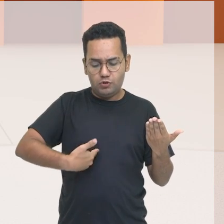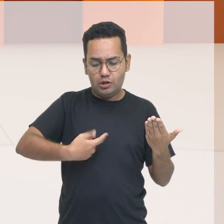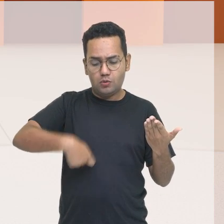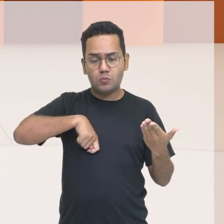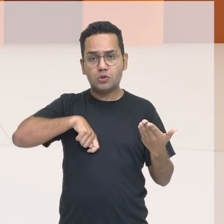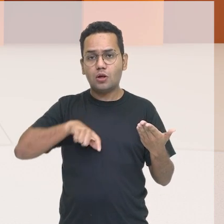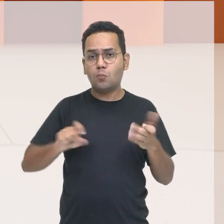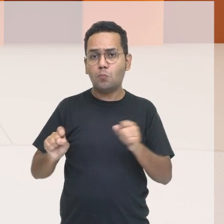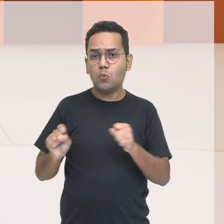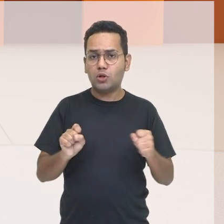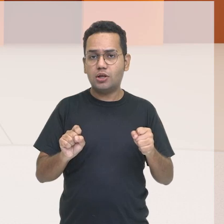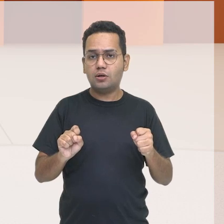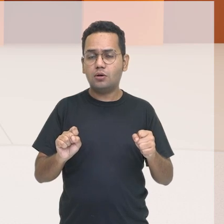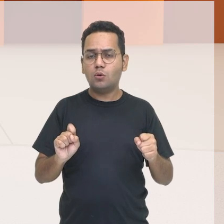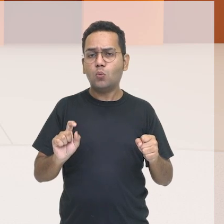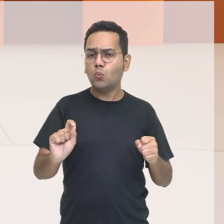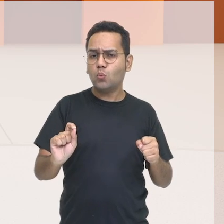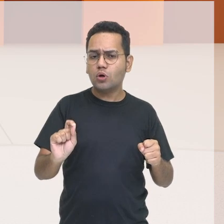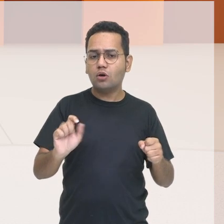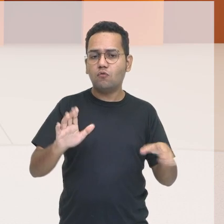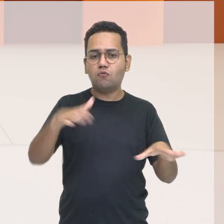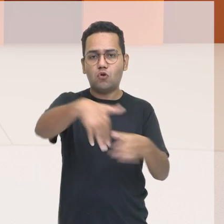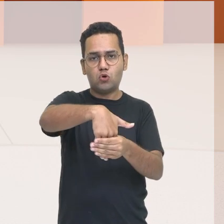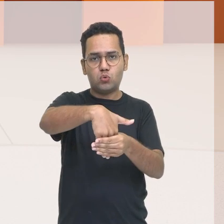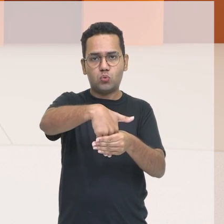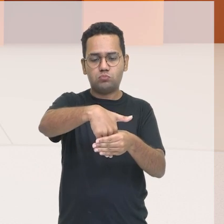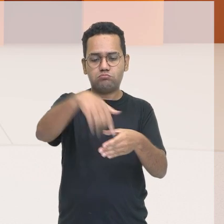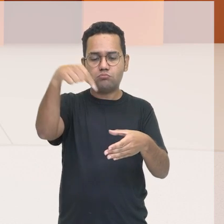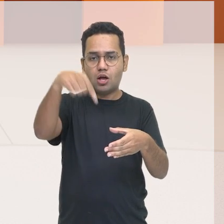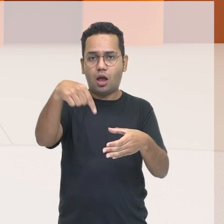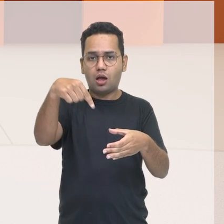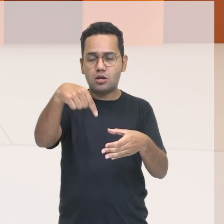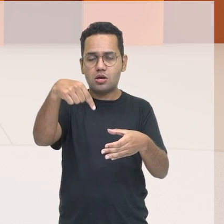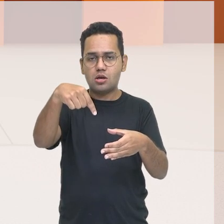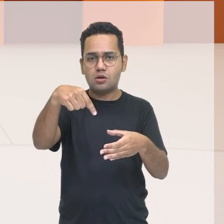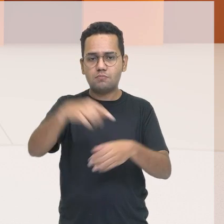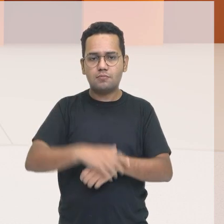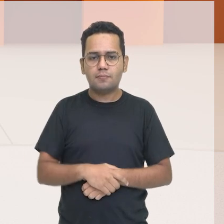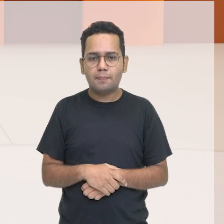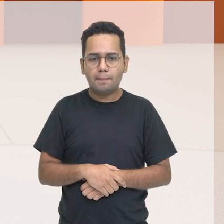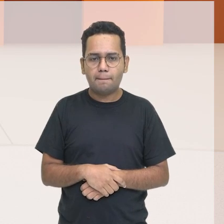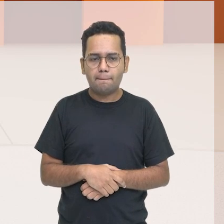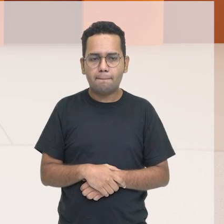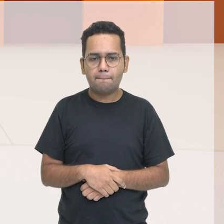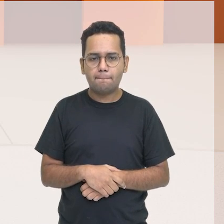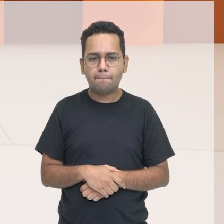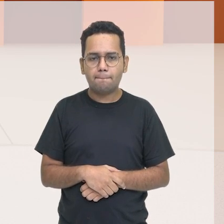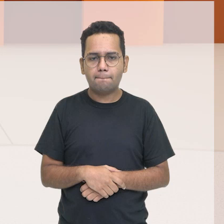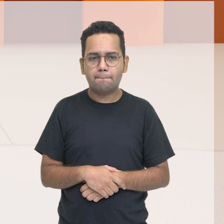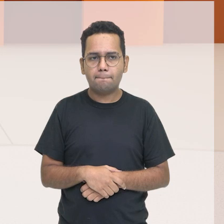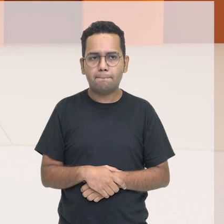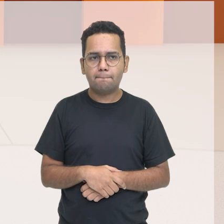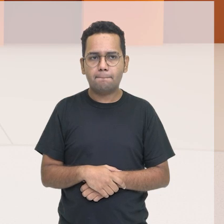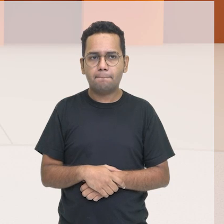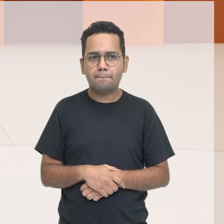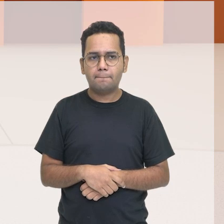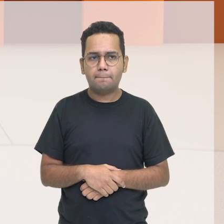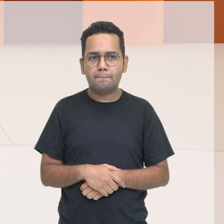do voto. Ele legaliza, né, a autoridade dessa pessoa ou desse grupo. Muito